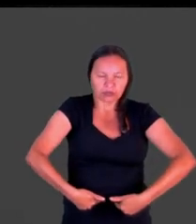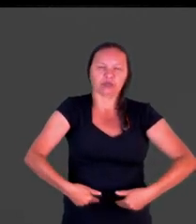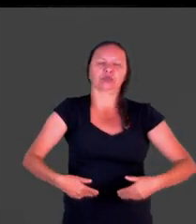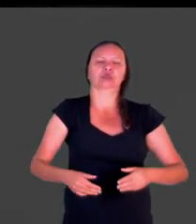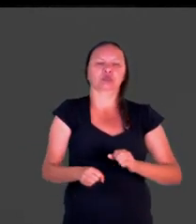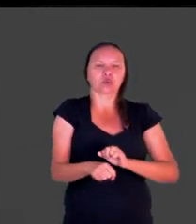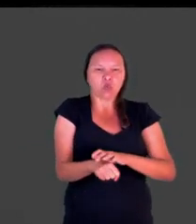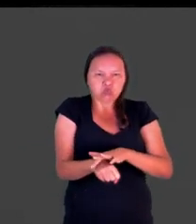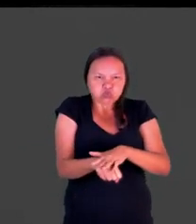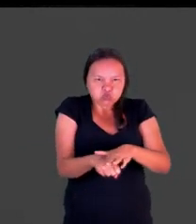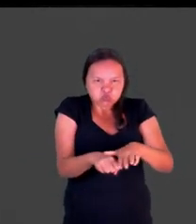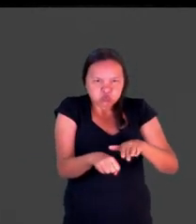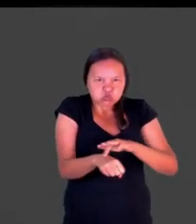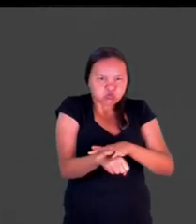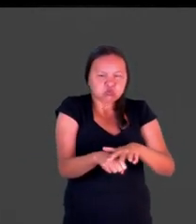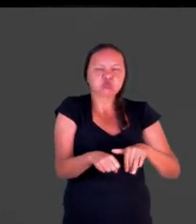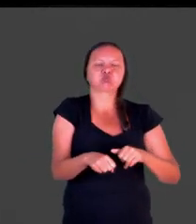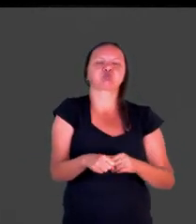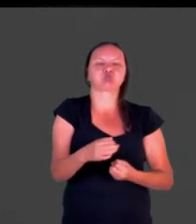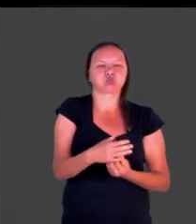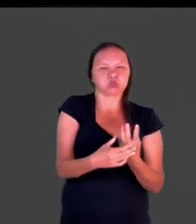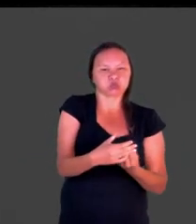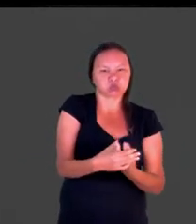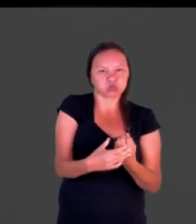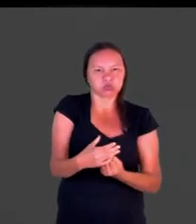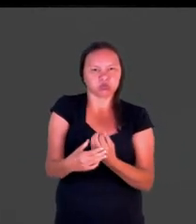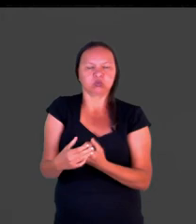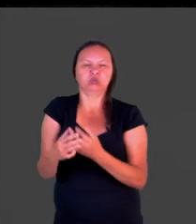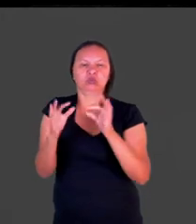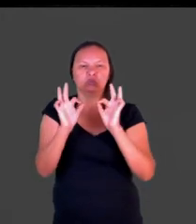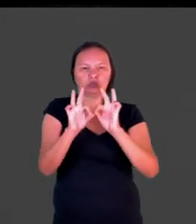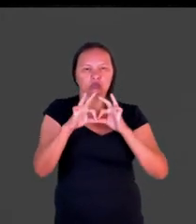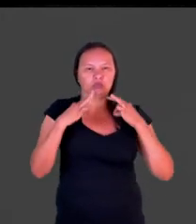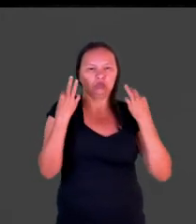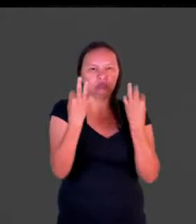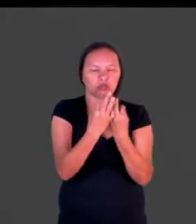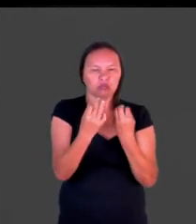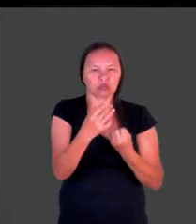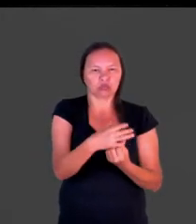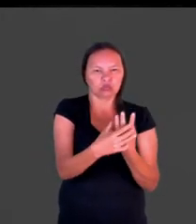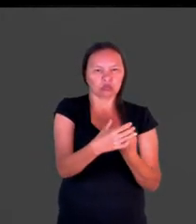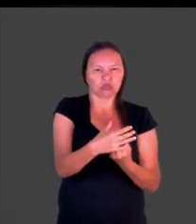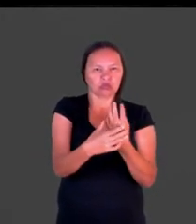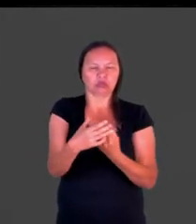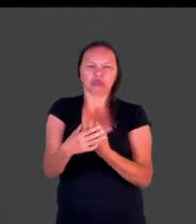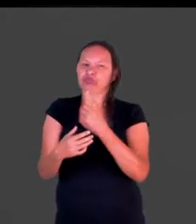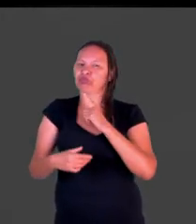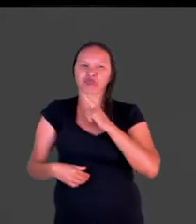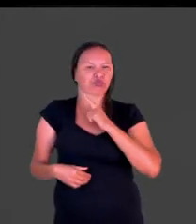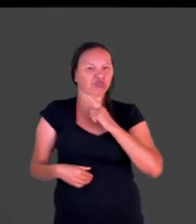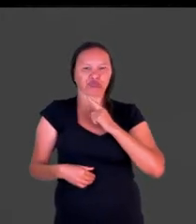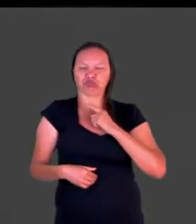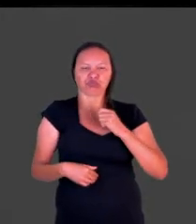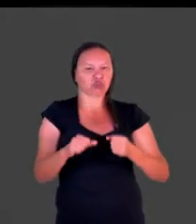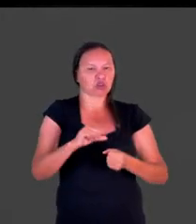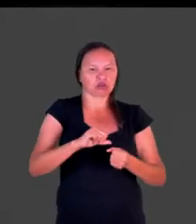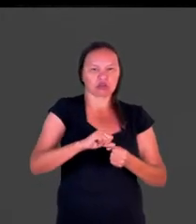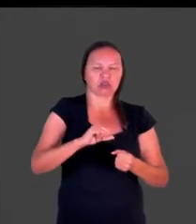pandemia e de produtores da Agricultura Familiar que não tinham como escoar a produção